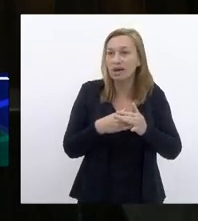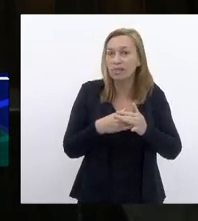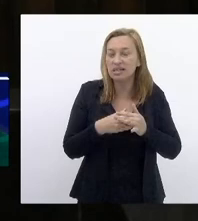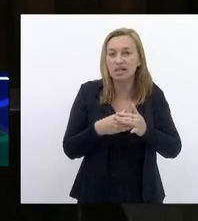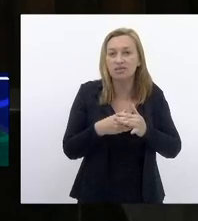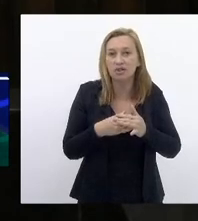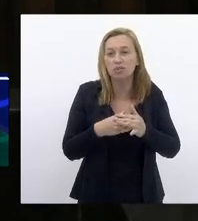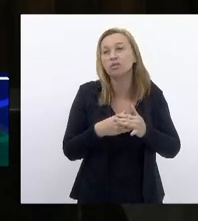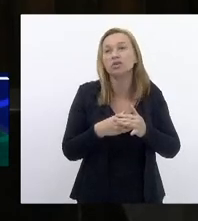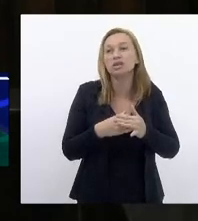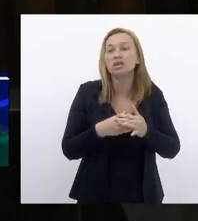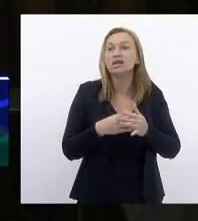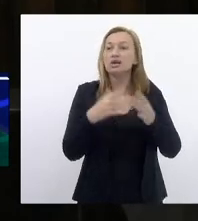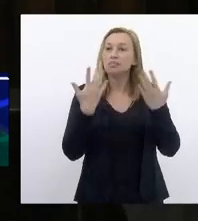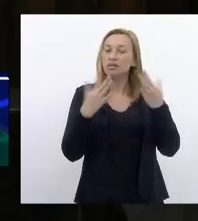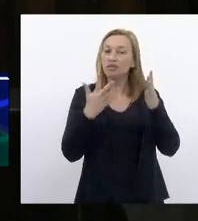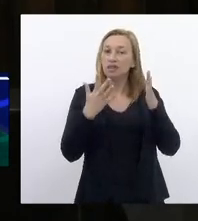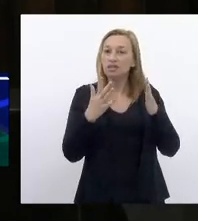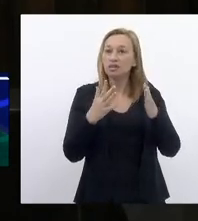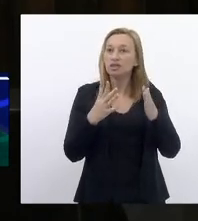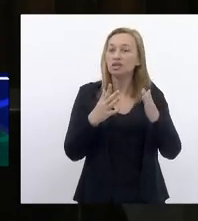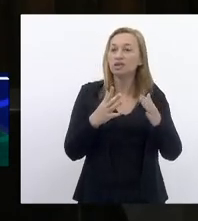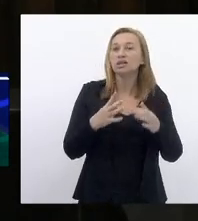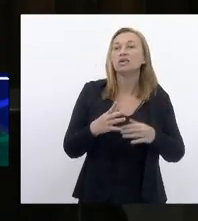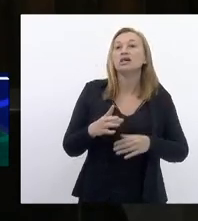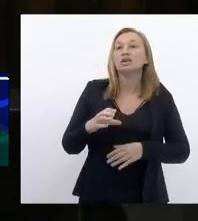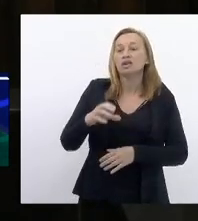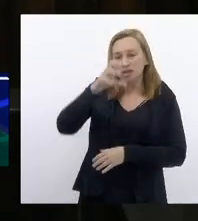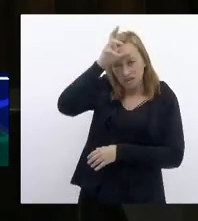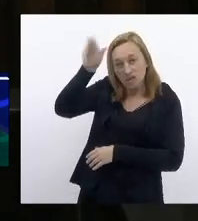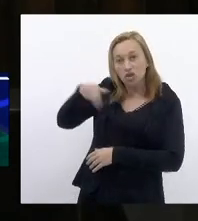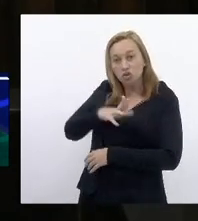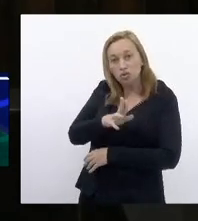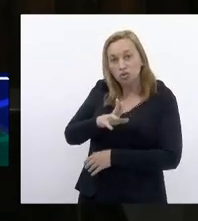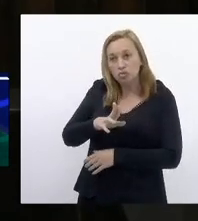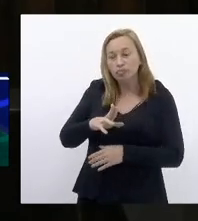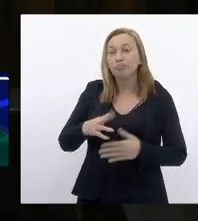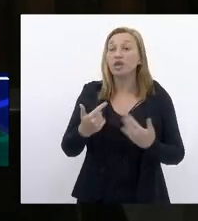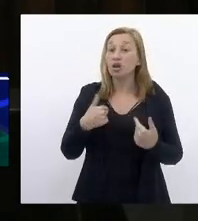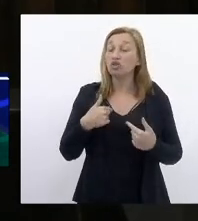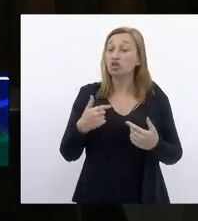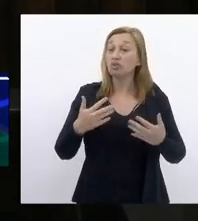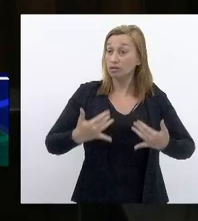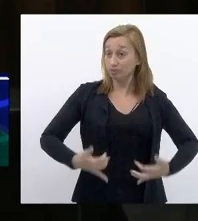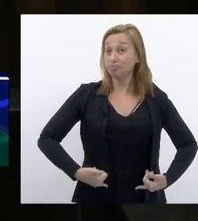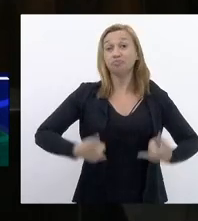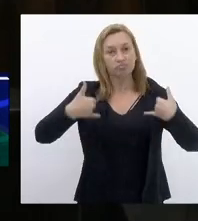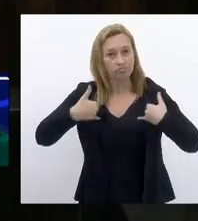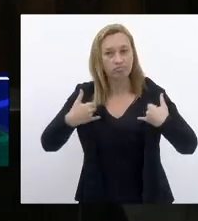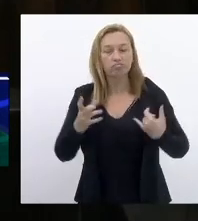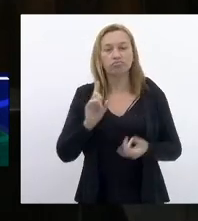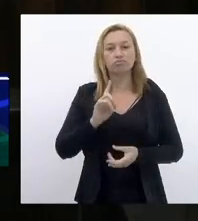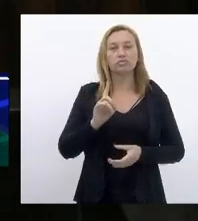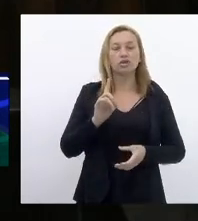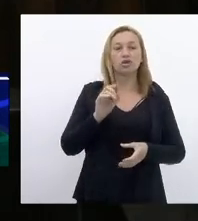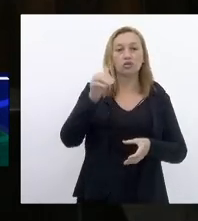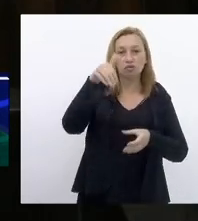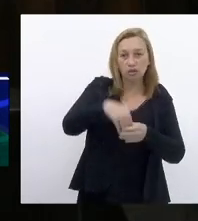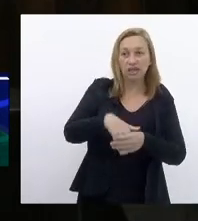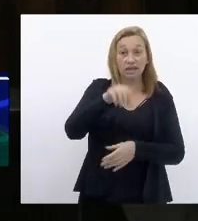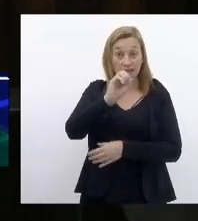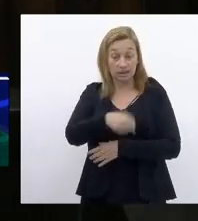brilhante de autoria de Vossa Excelência, deputada Tia Ju. Eu tive a oportunidade e a honra, não só de votar